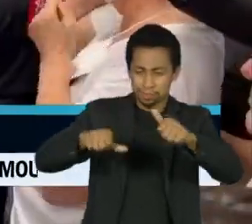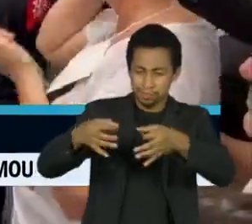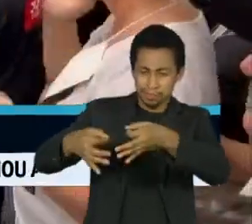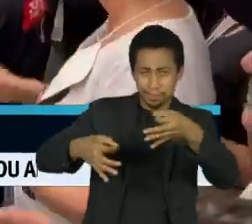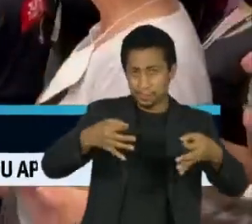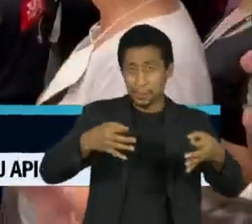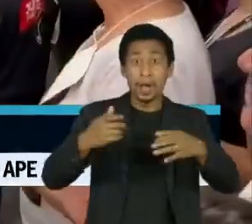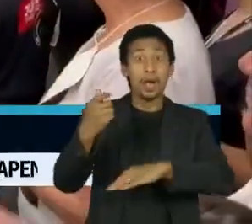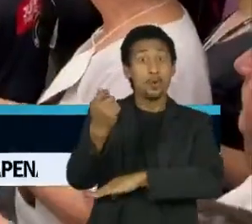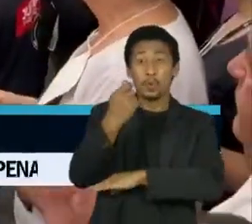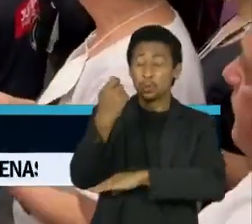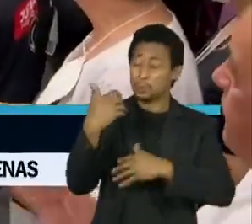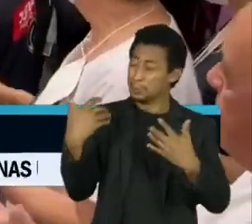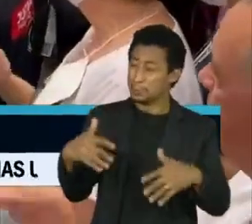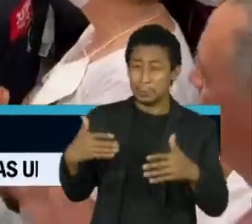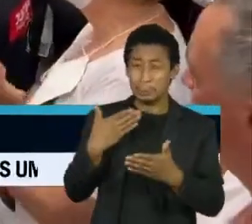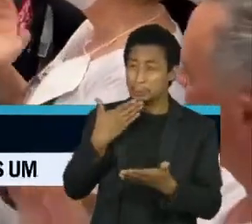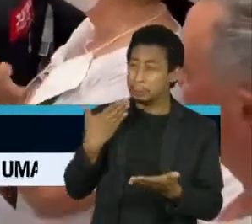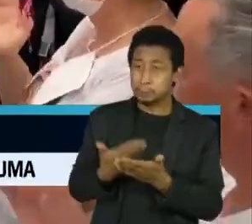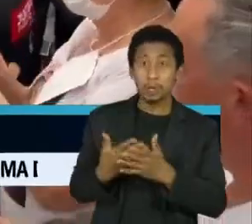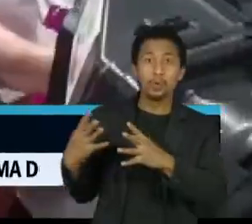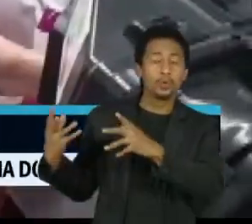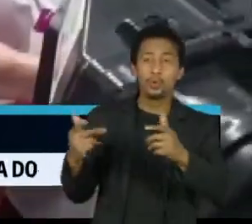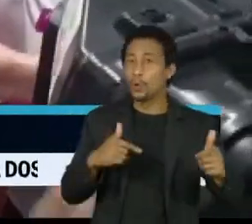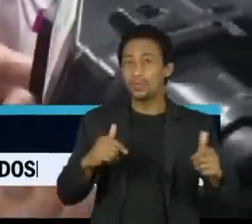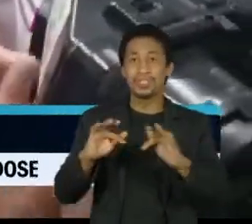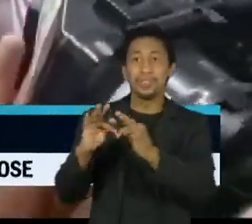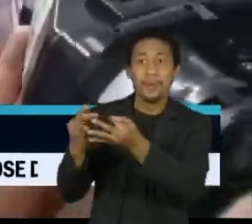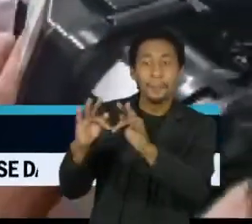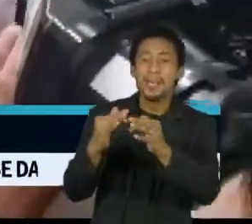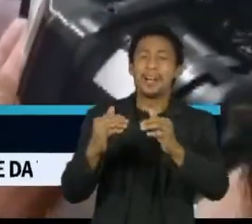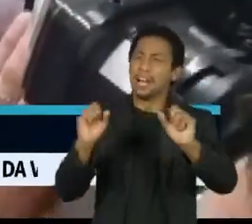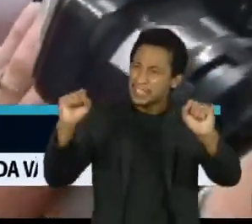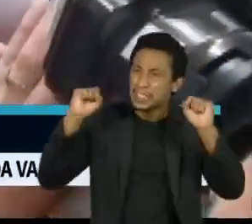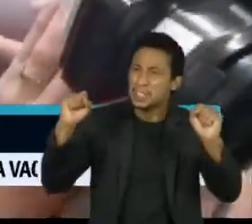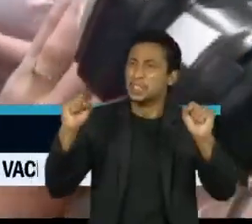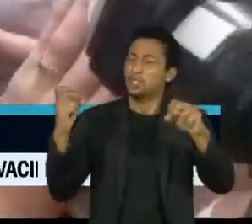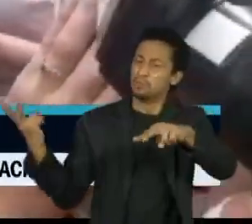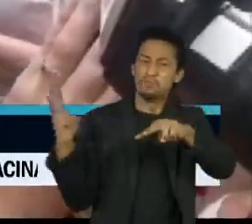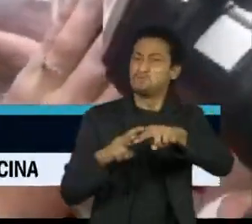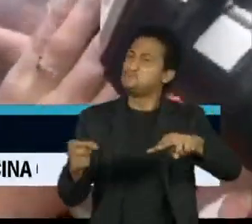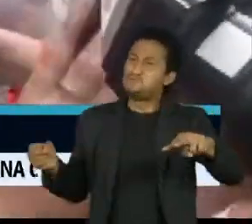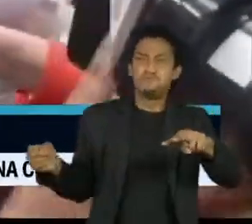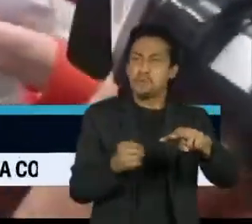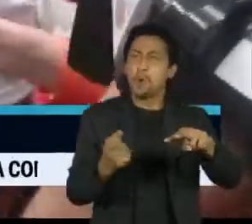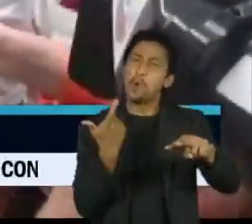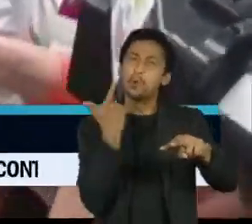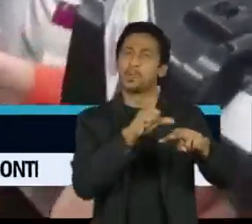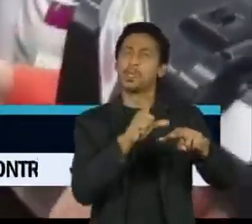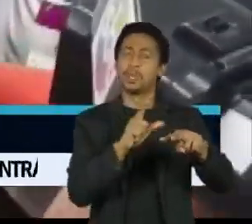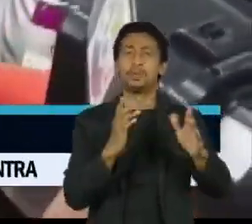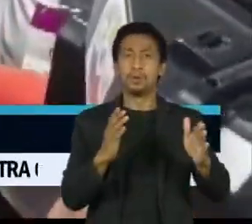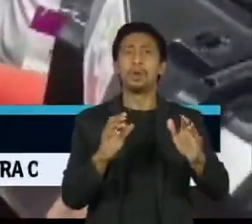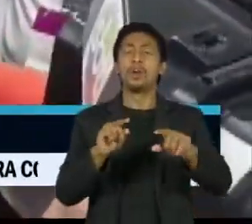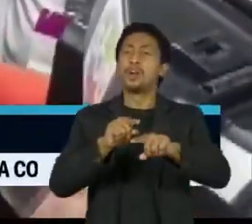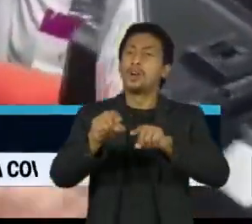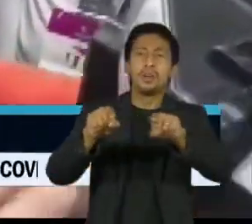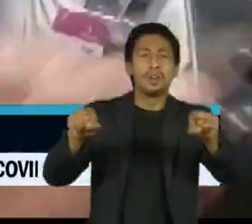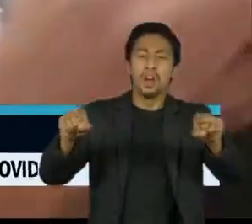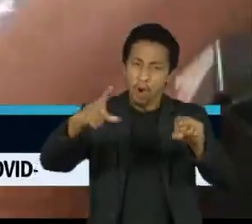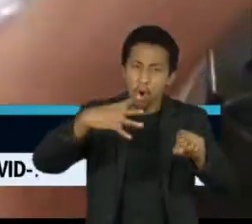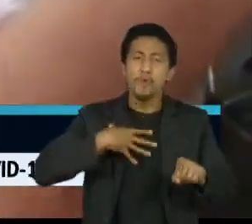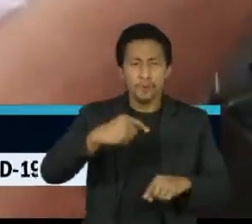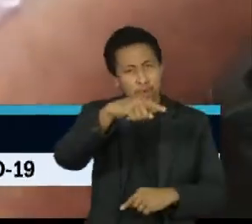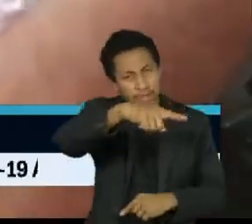Sul, os parentes das vítimas celebraram a decisão. Isso que aconteceu pode acontecer até com os filhos